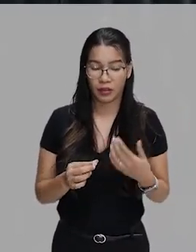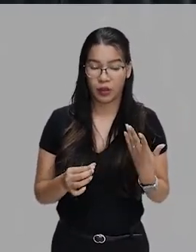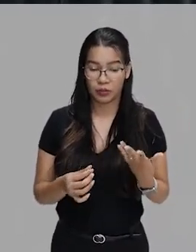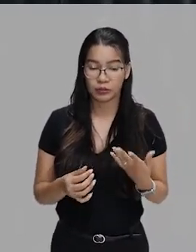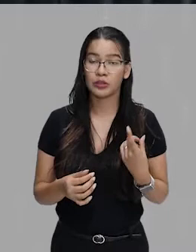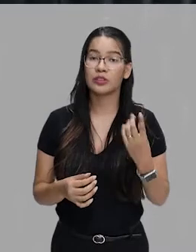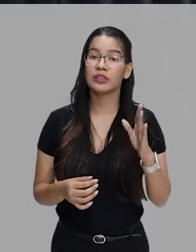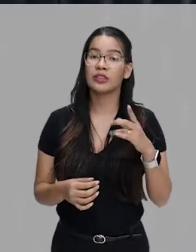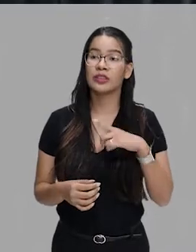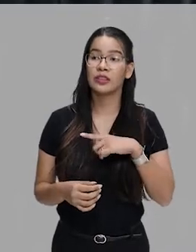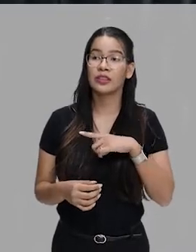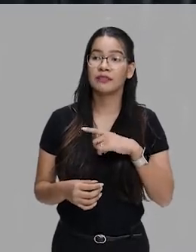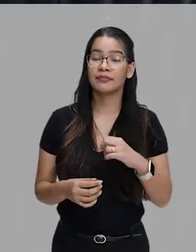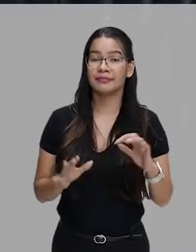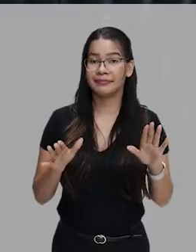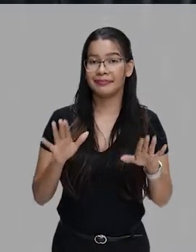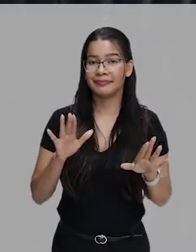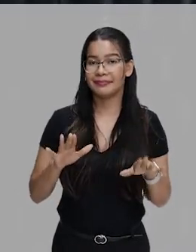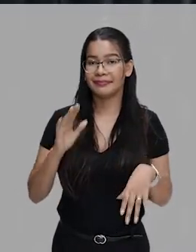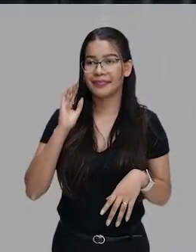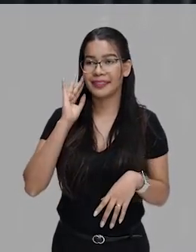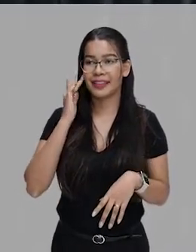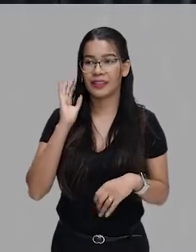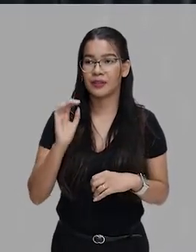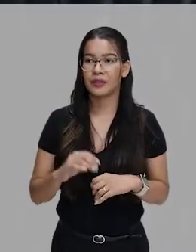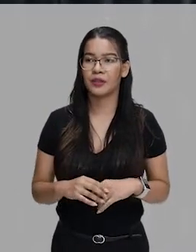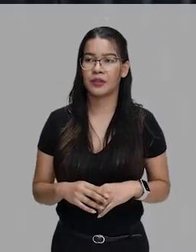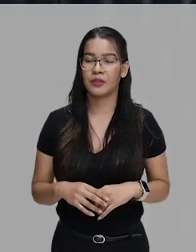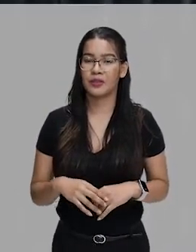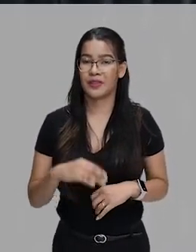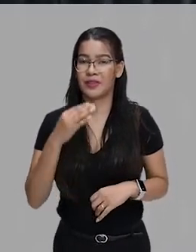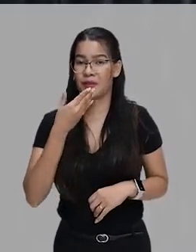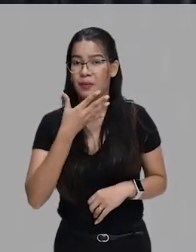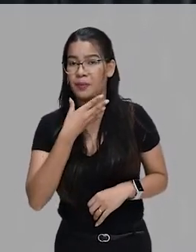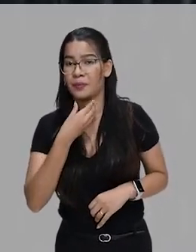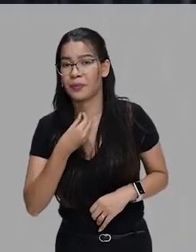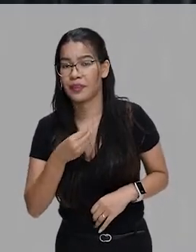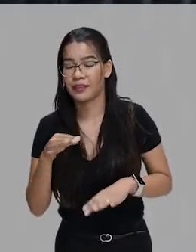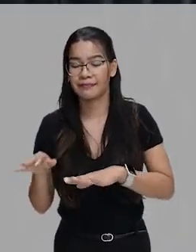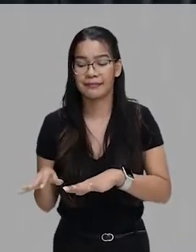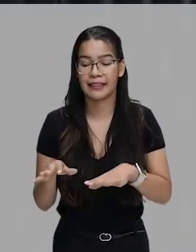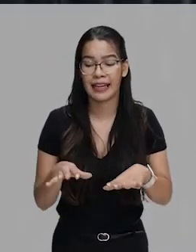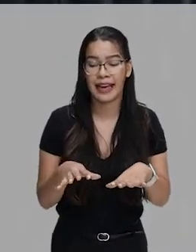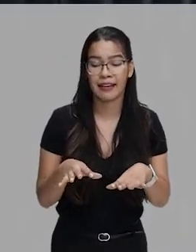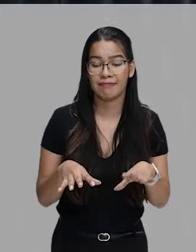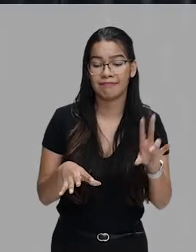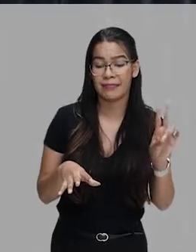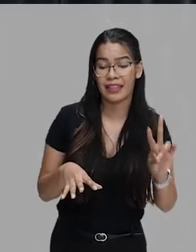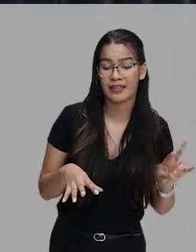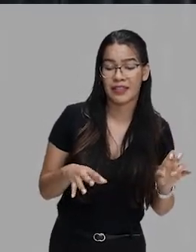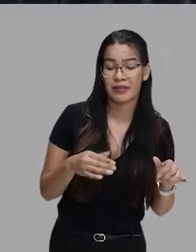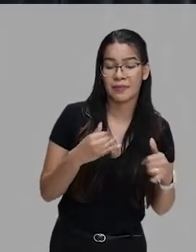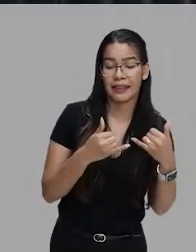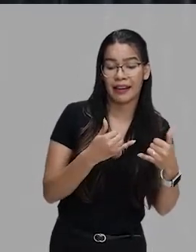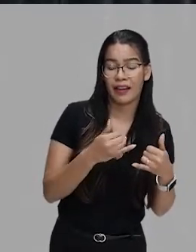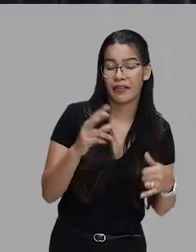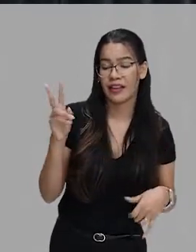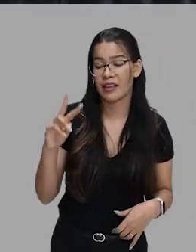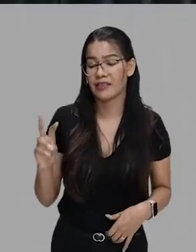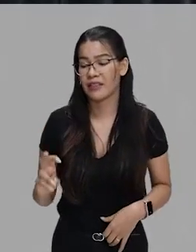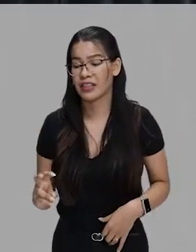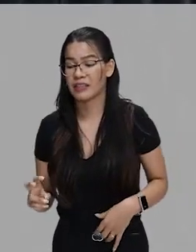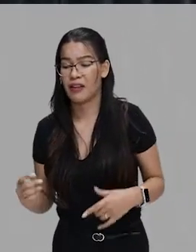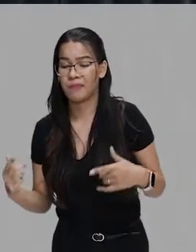uma... Entendeu, né? Os meninos, ora brigavam, ora brincavam. Ora brigavam, ora brincavam. Ó,